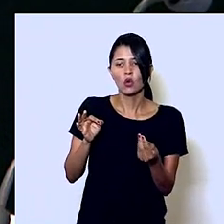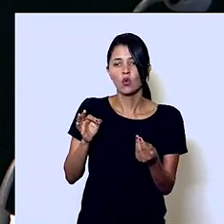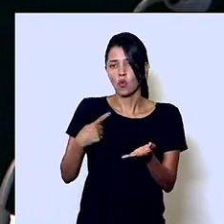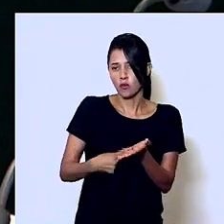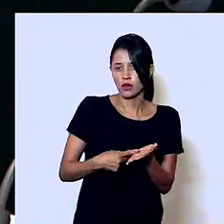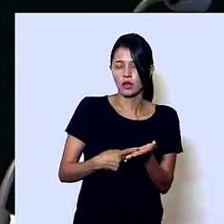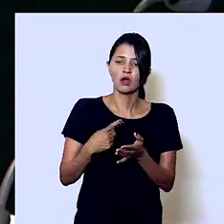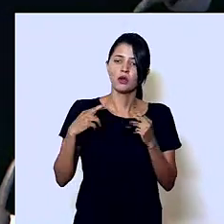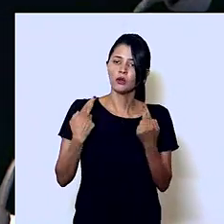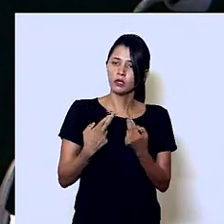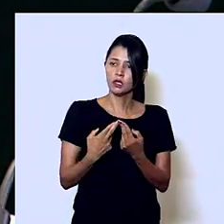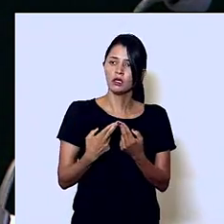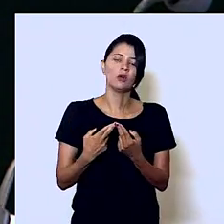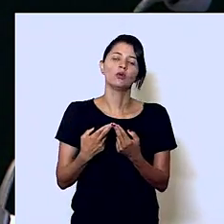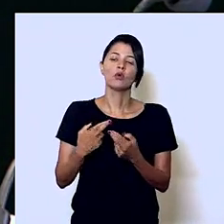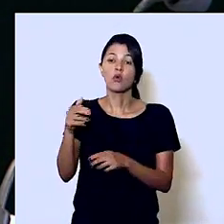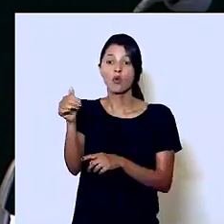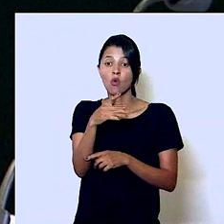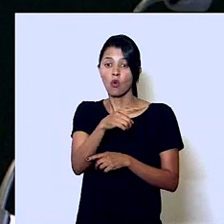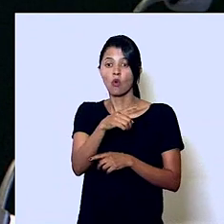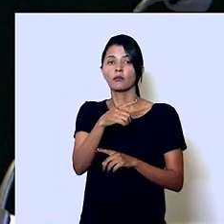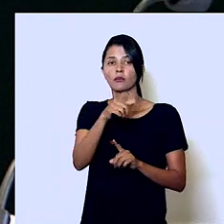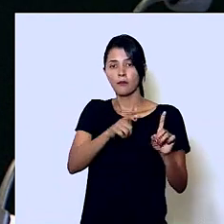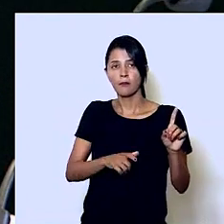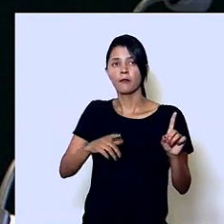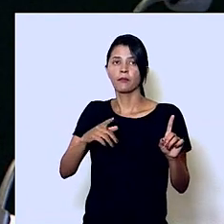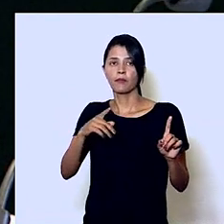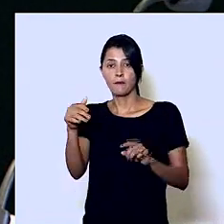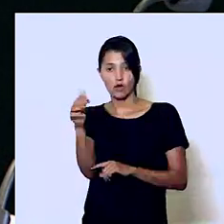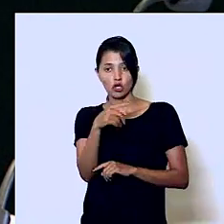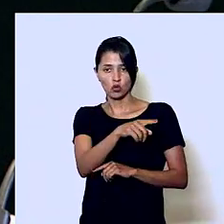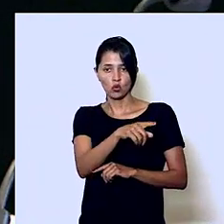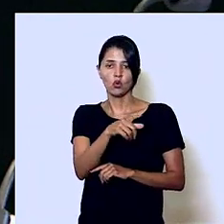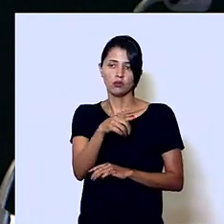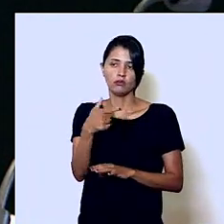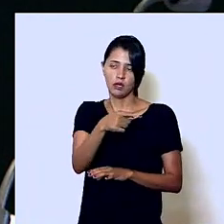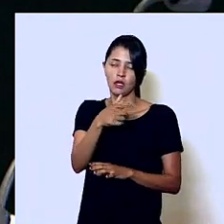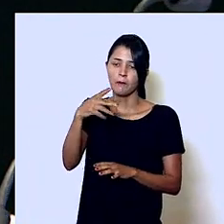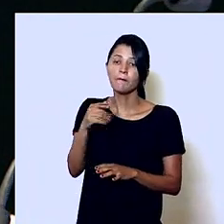do embaixador Paulo Tarso, não era secretário-geral ainda, com o chairman Arafat,